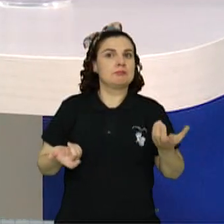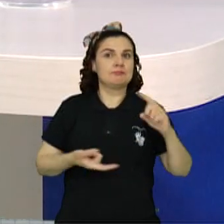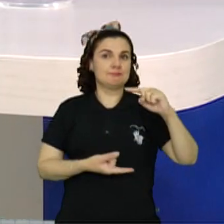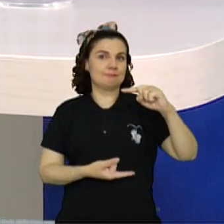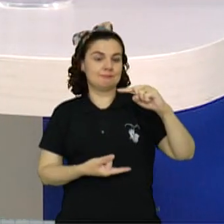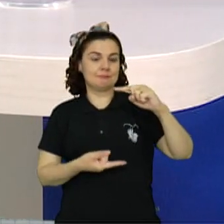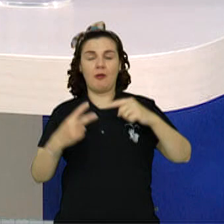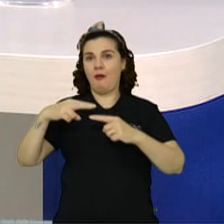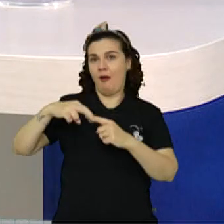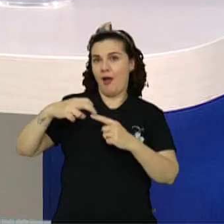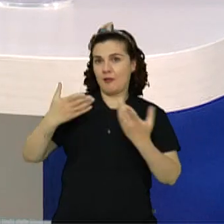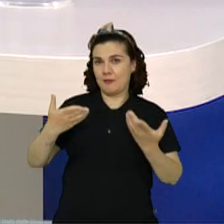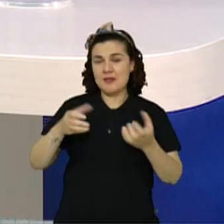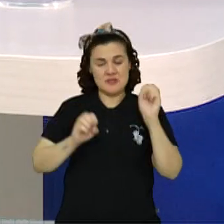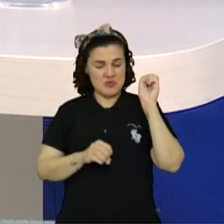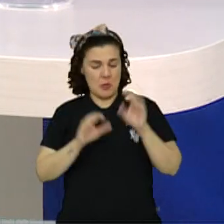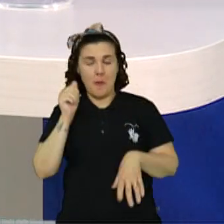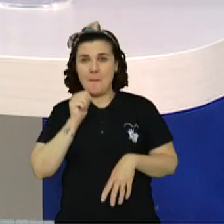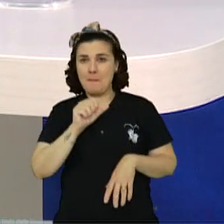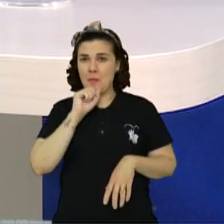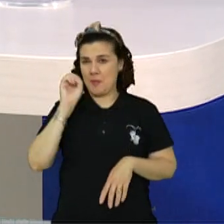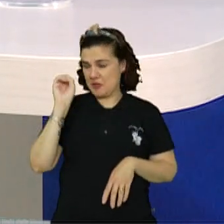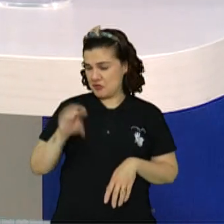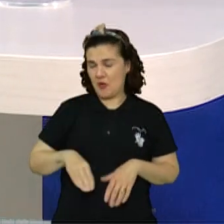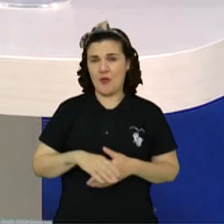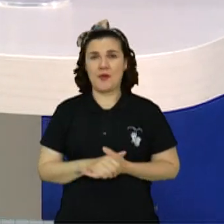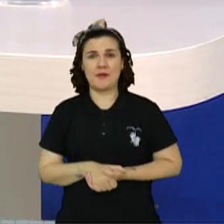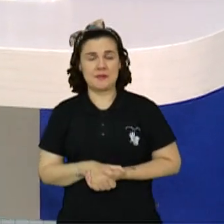enfim, esses vidros que a mãe joga fora lá de conserva.